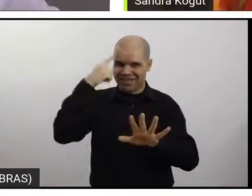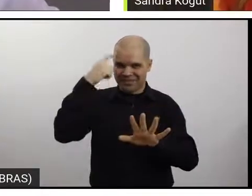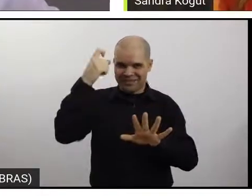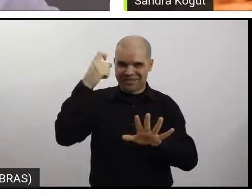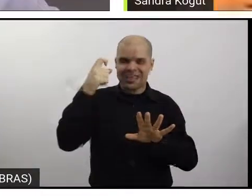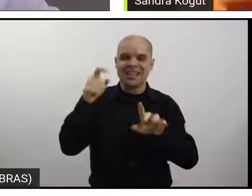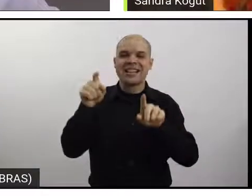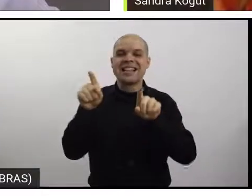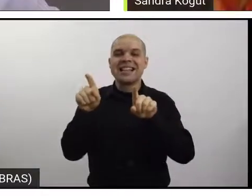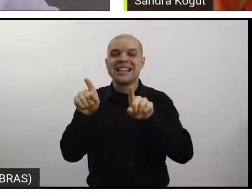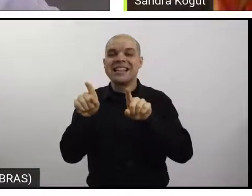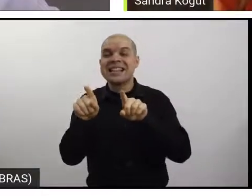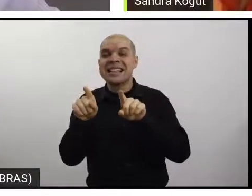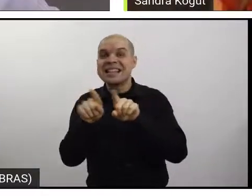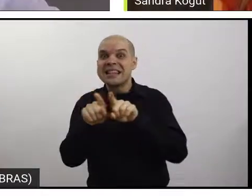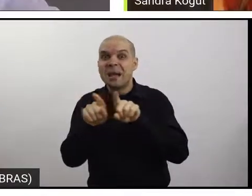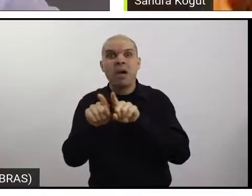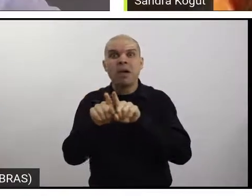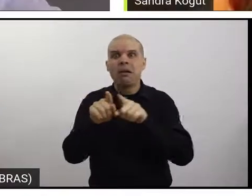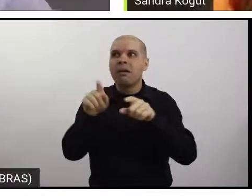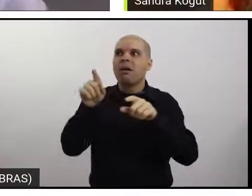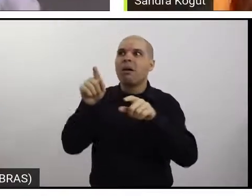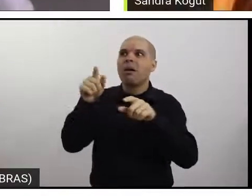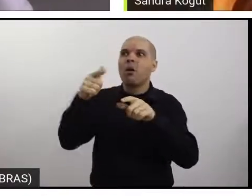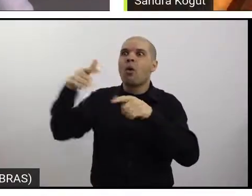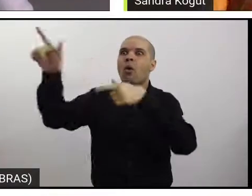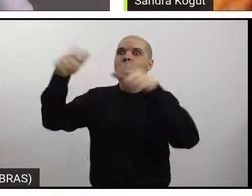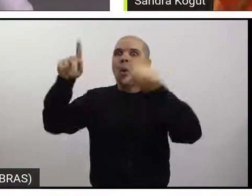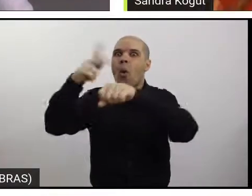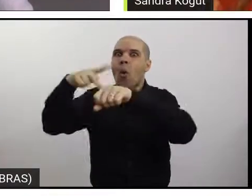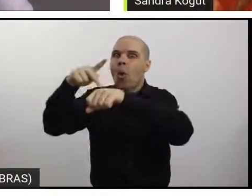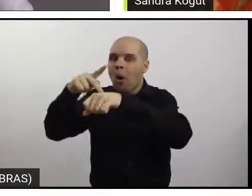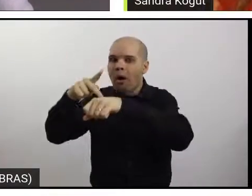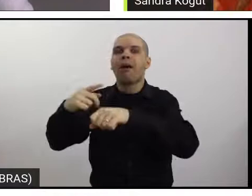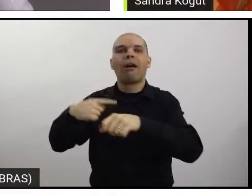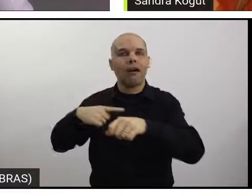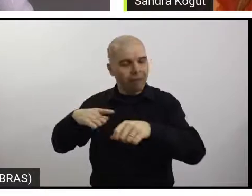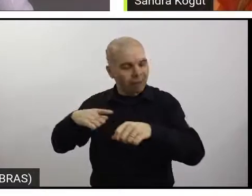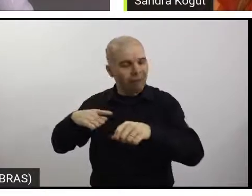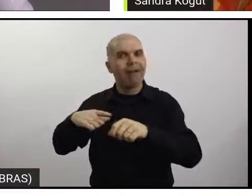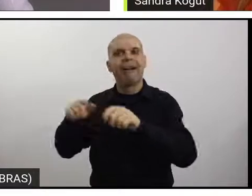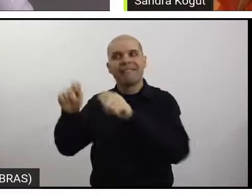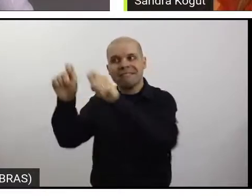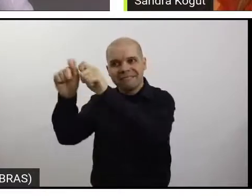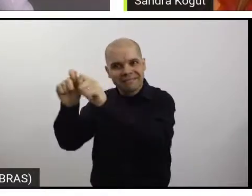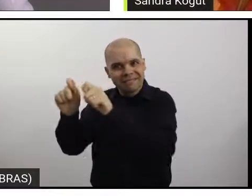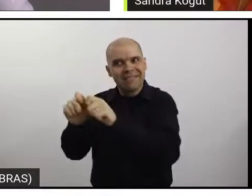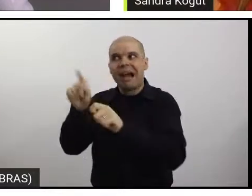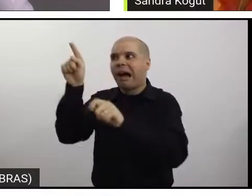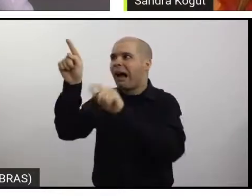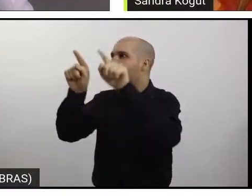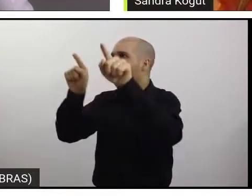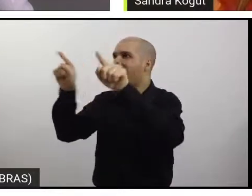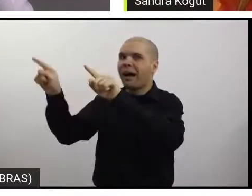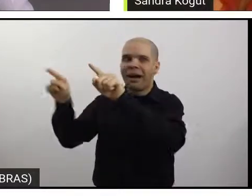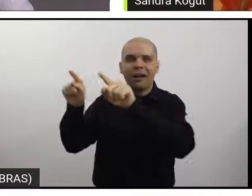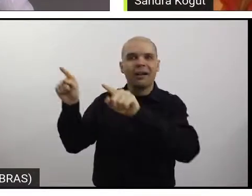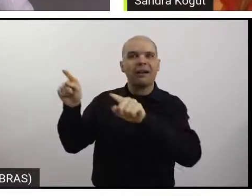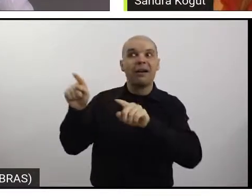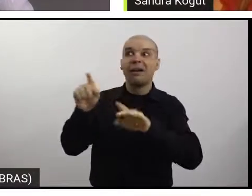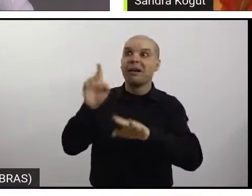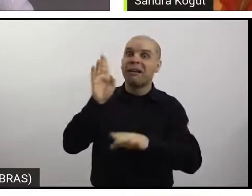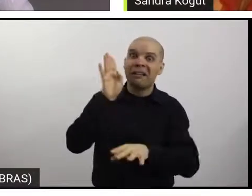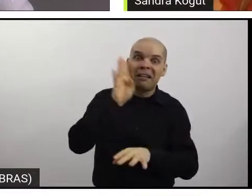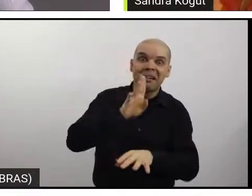fazendo isso em muitos países, que foi o Parabolic People, aí eu comecei a achar interessante colocar